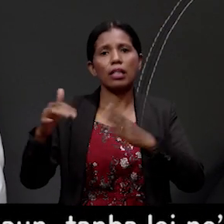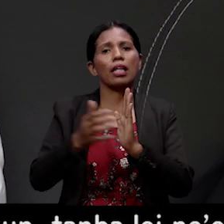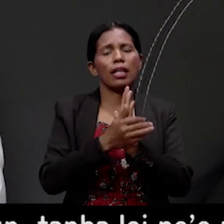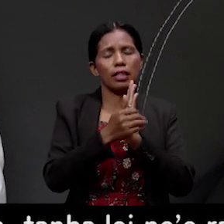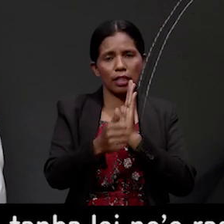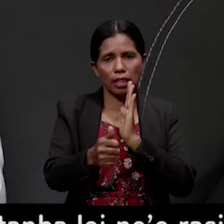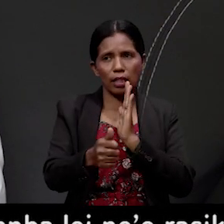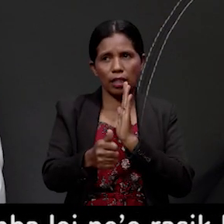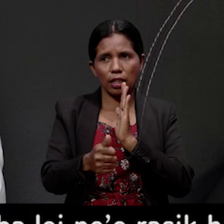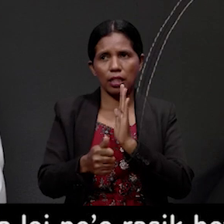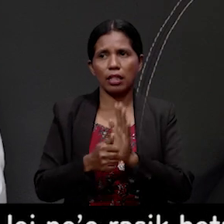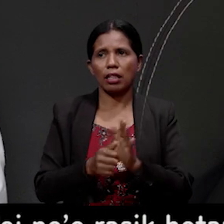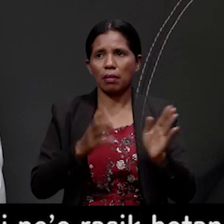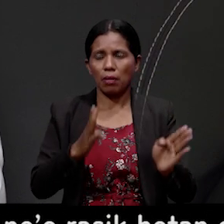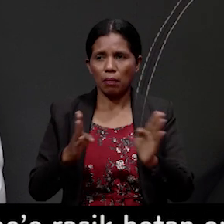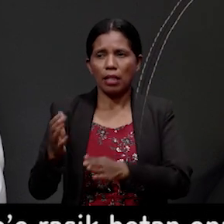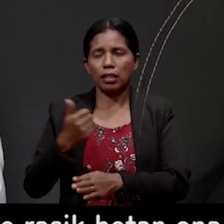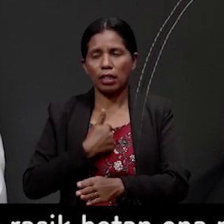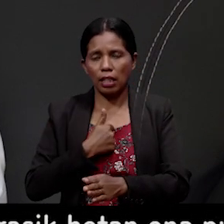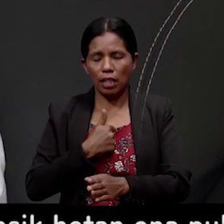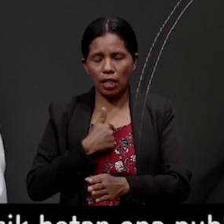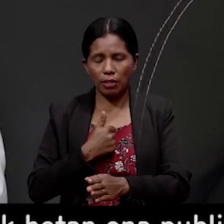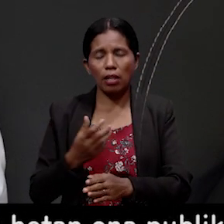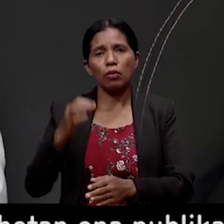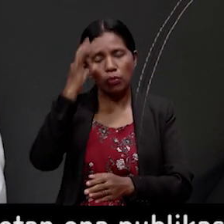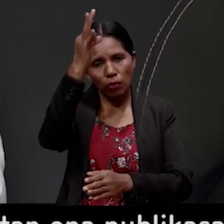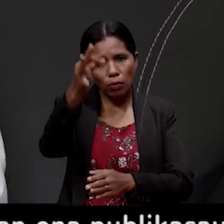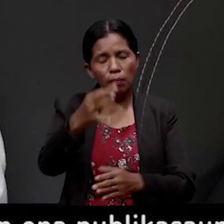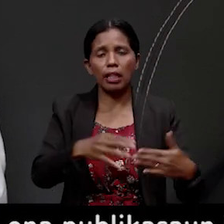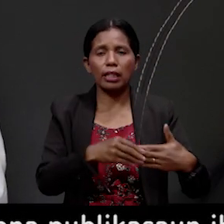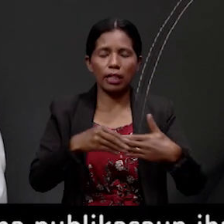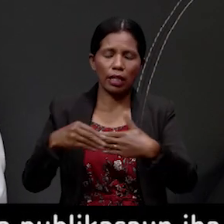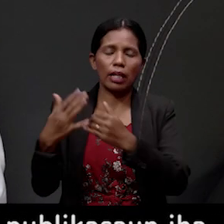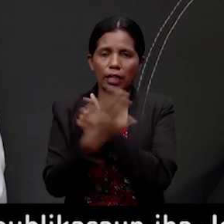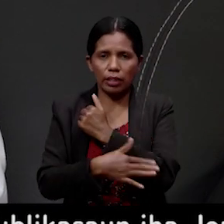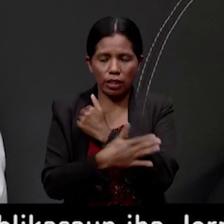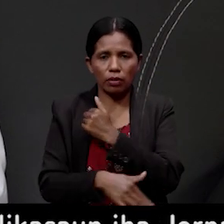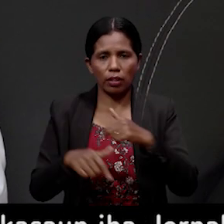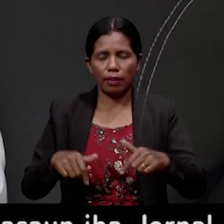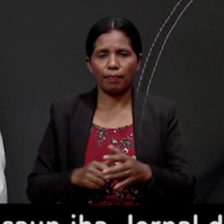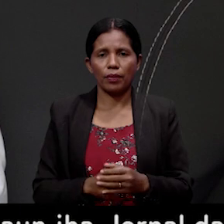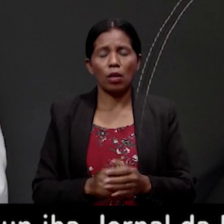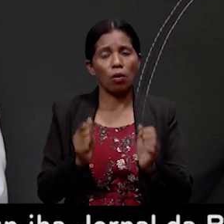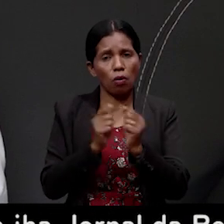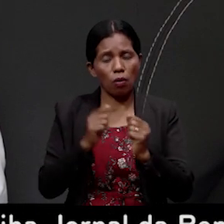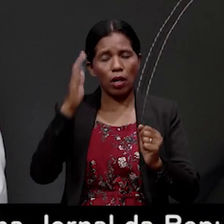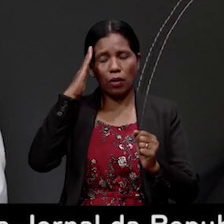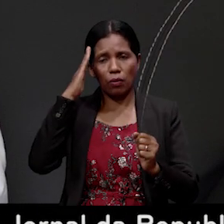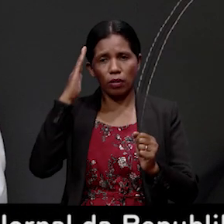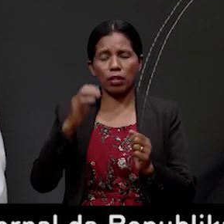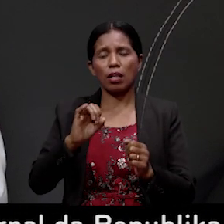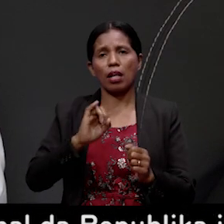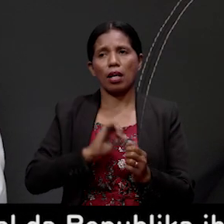e preparar um cernean a tu abamber a carne. E pensamento cernean. Mão